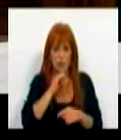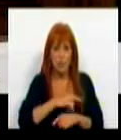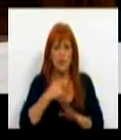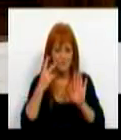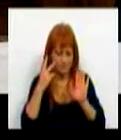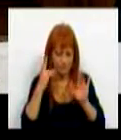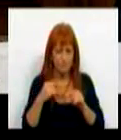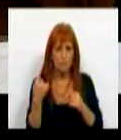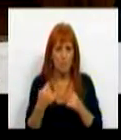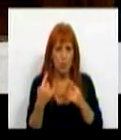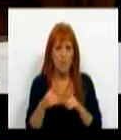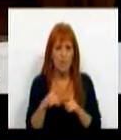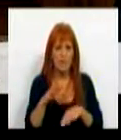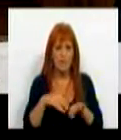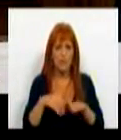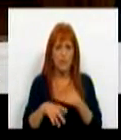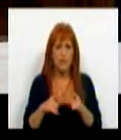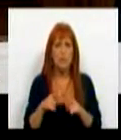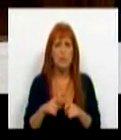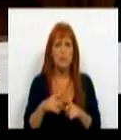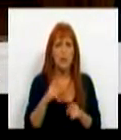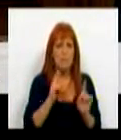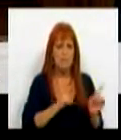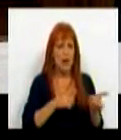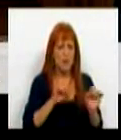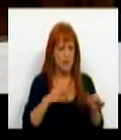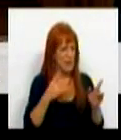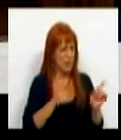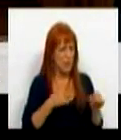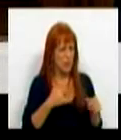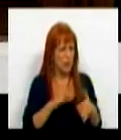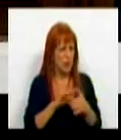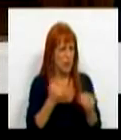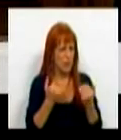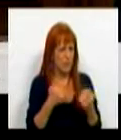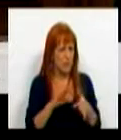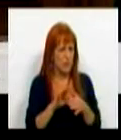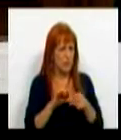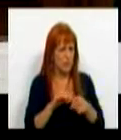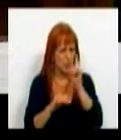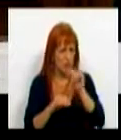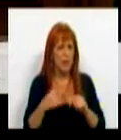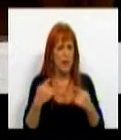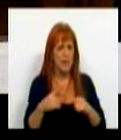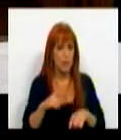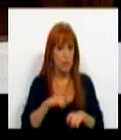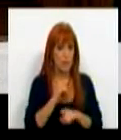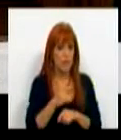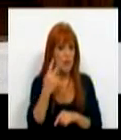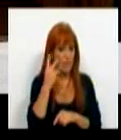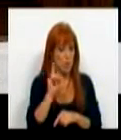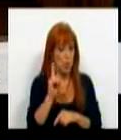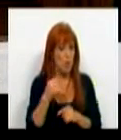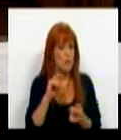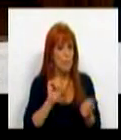Vamos lá ver. Houve uma que foi feita em março, início de março, portanto, corresponde à informação, digamos assim, que existia na altura, já vamos ver em que é